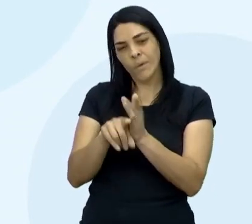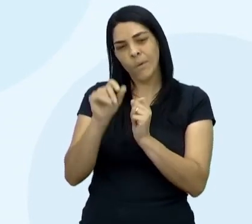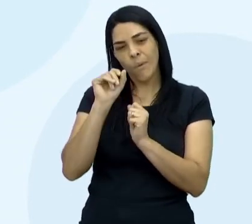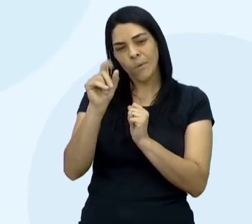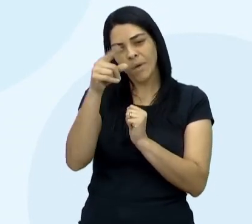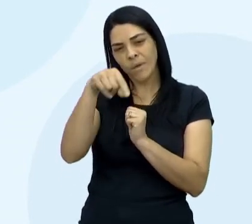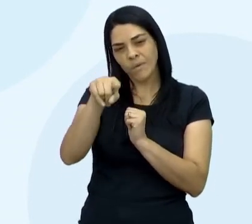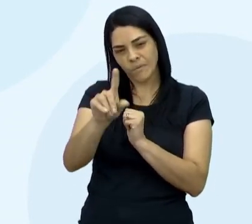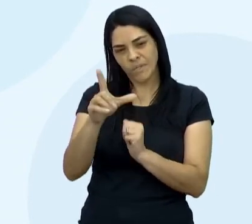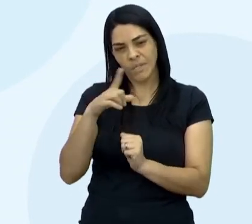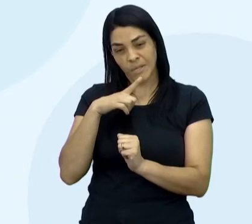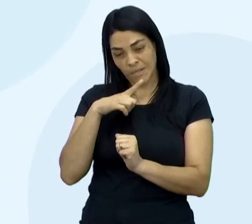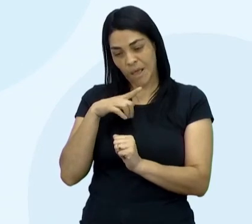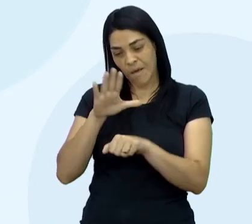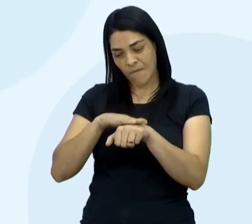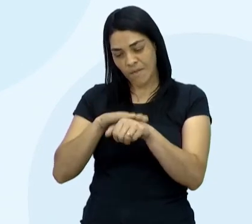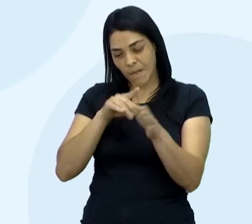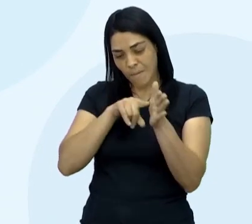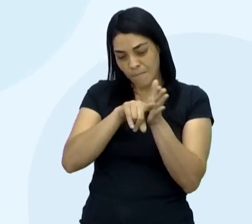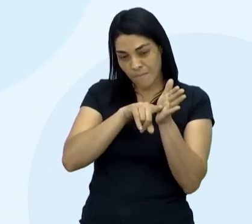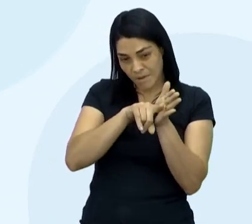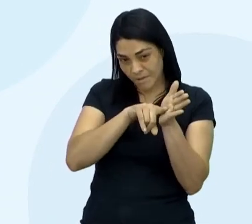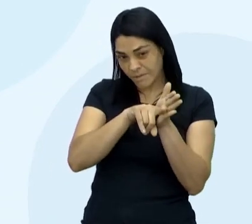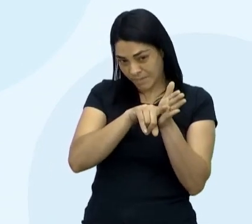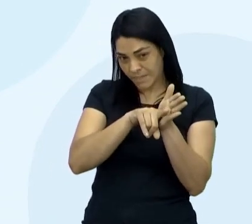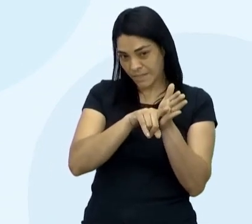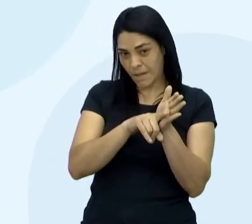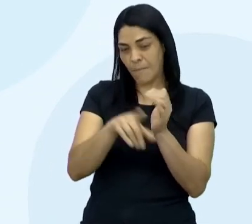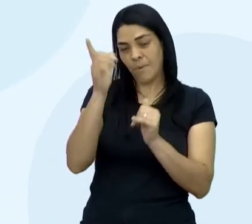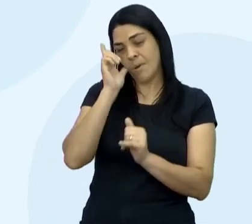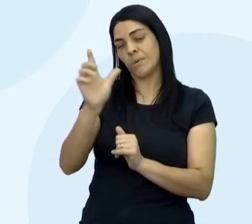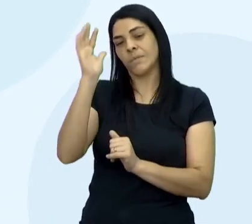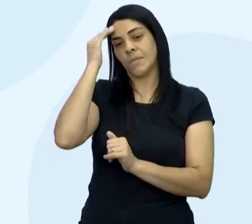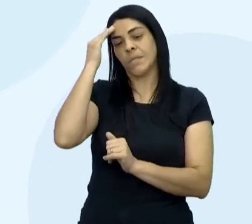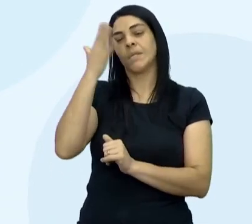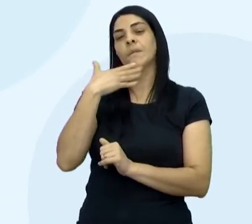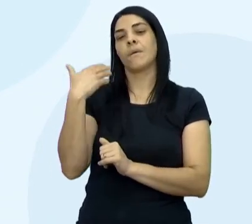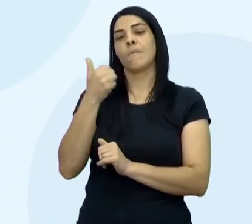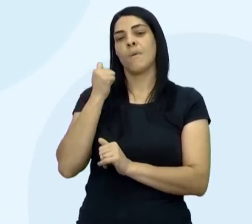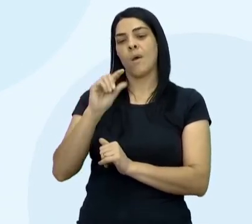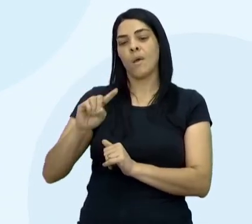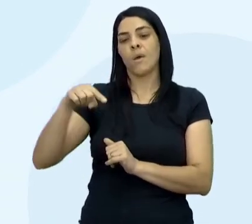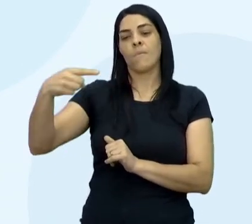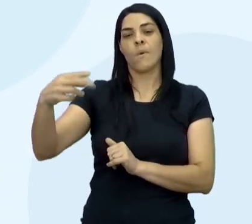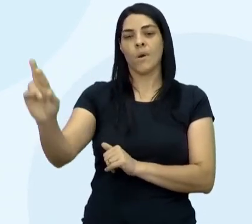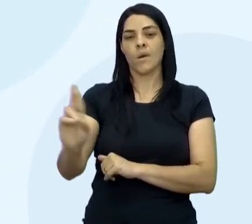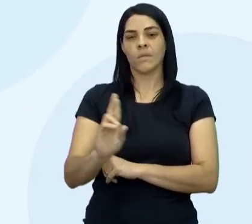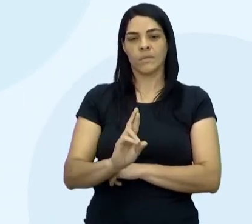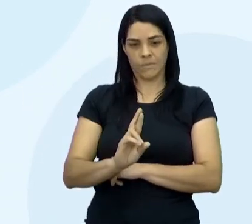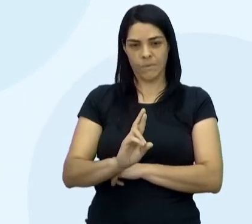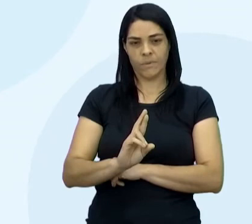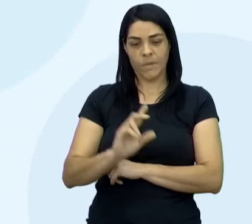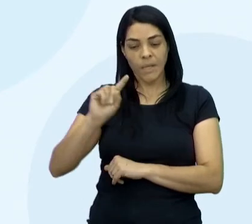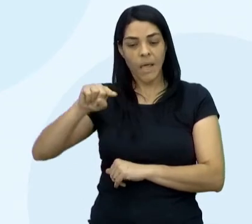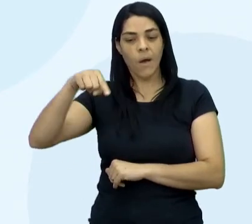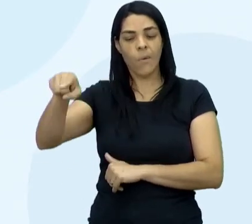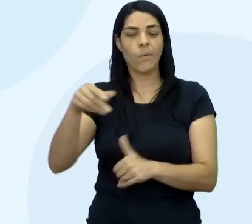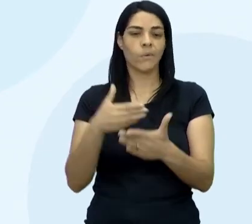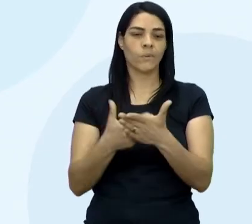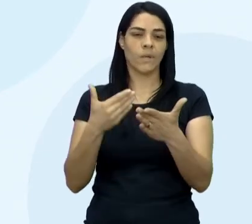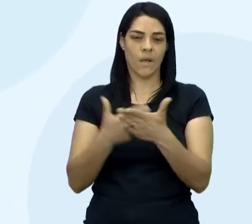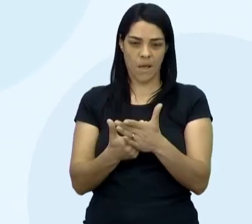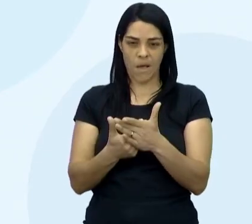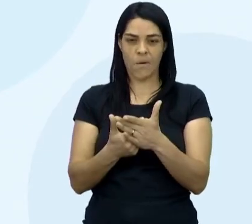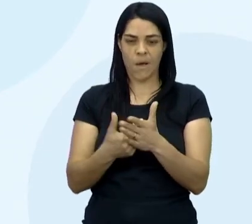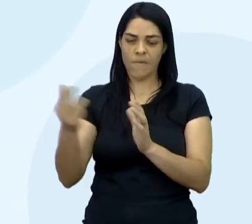fazer a sua pesquisa de sempre aí para entender um pouquinho melhor de poder respondendo E como sempre na próxima aula então a